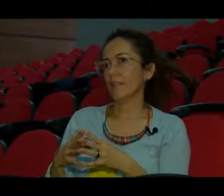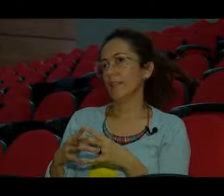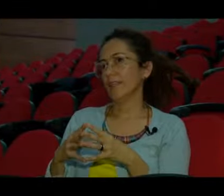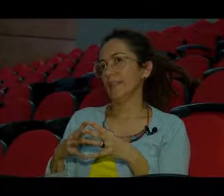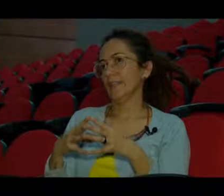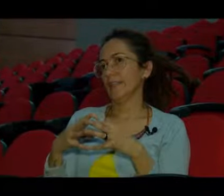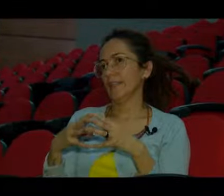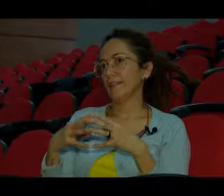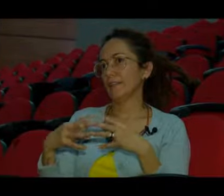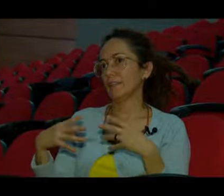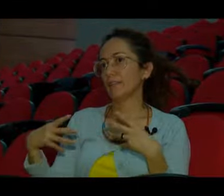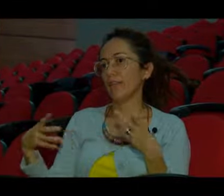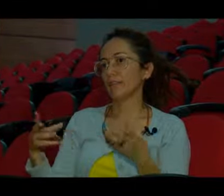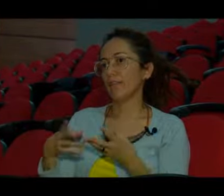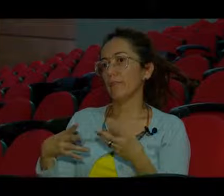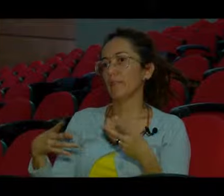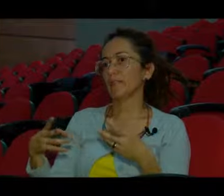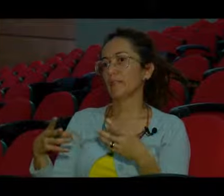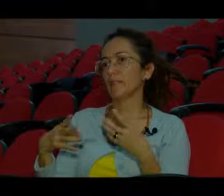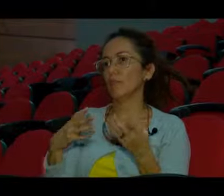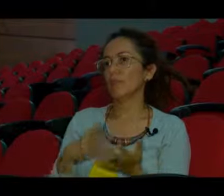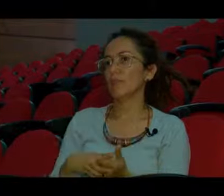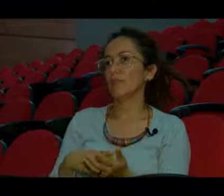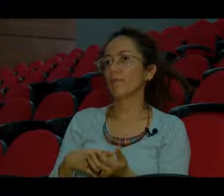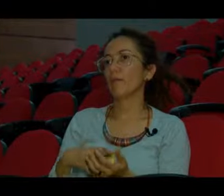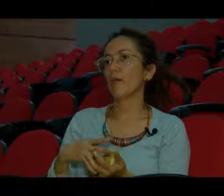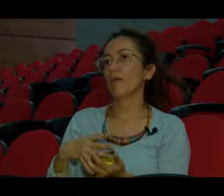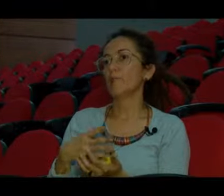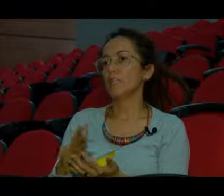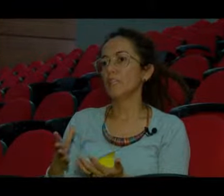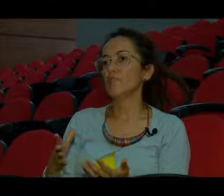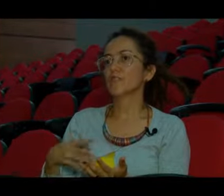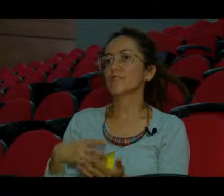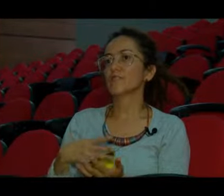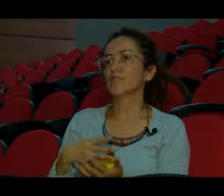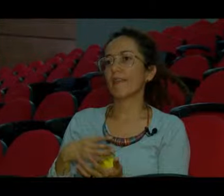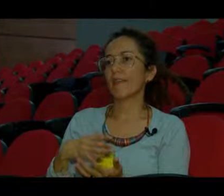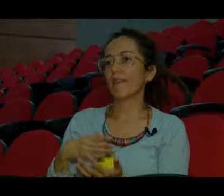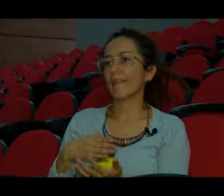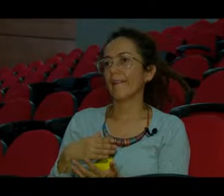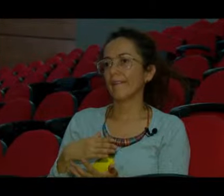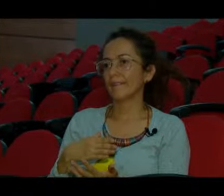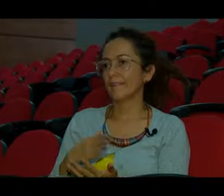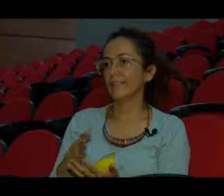tecnologia, tendo várias ferramentas ali, o livro, mídias,